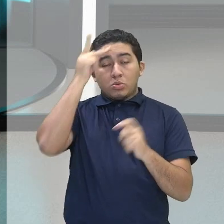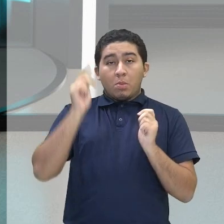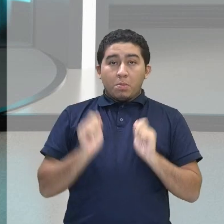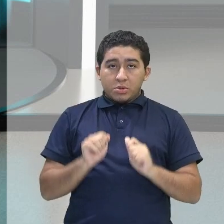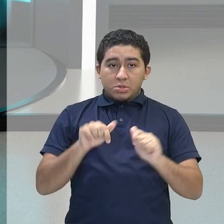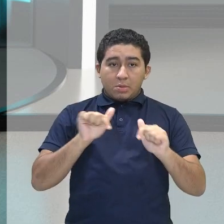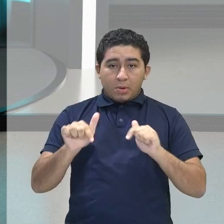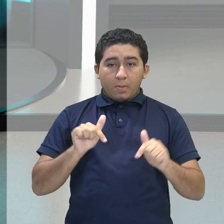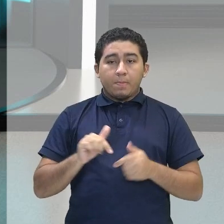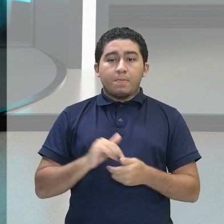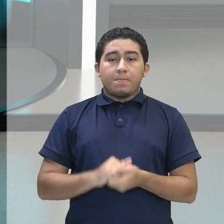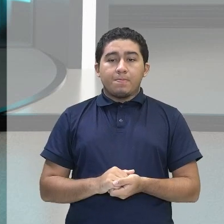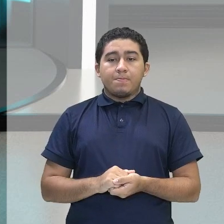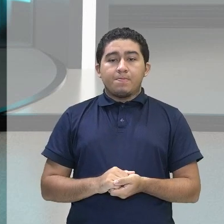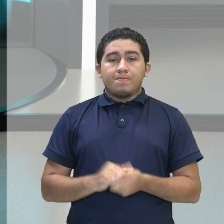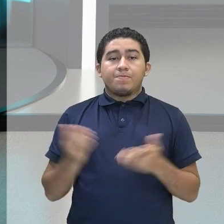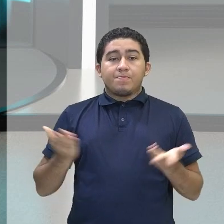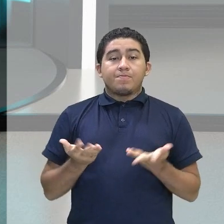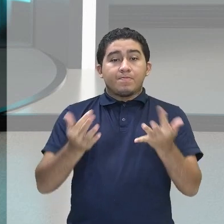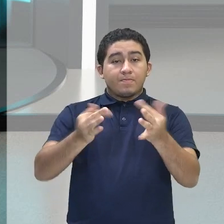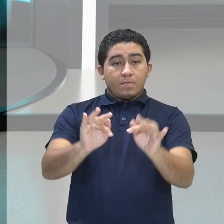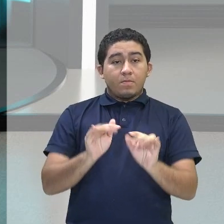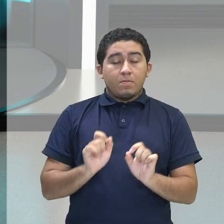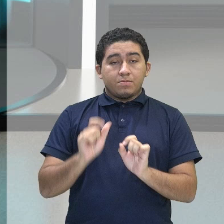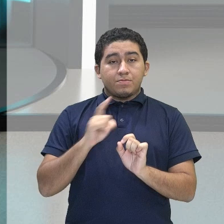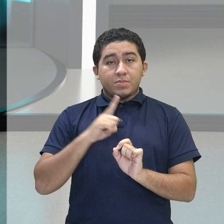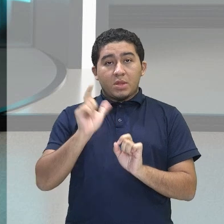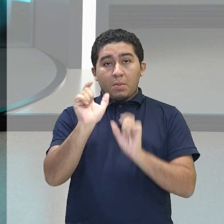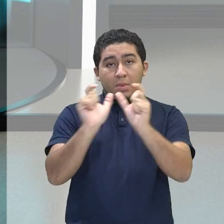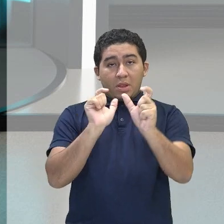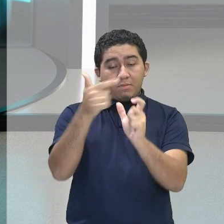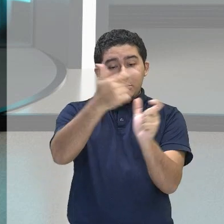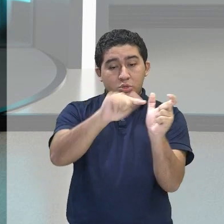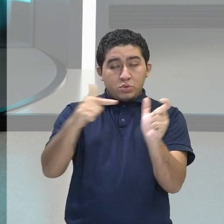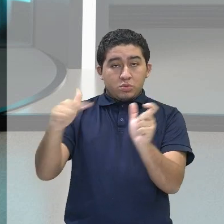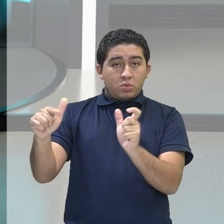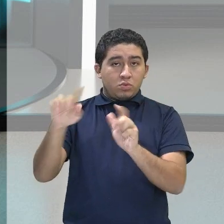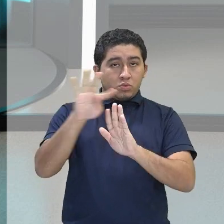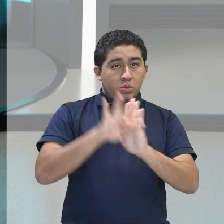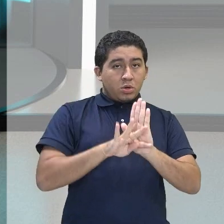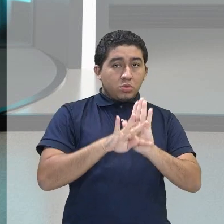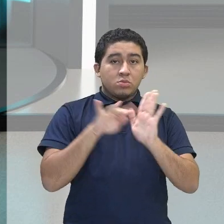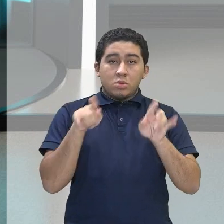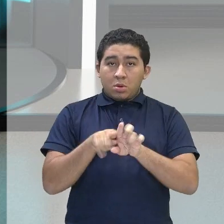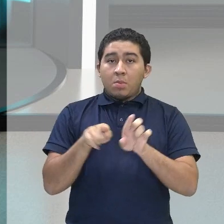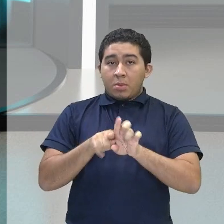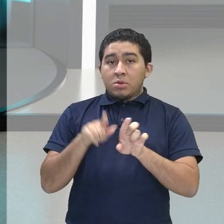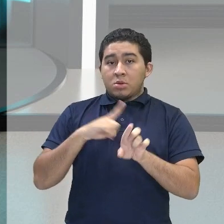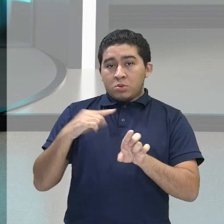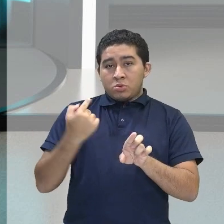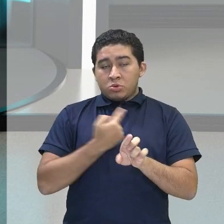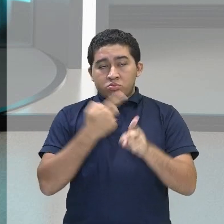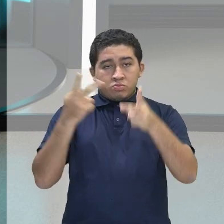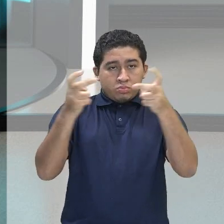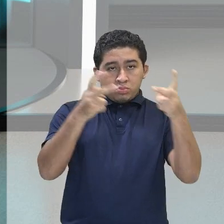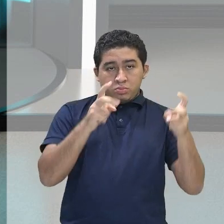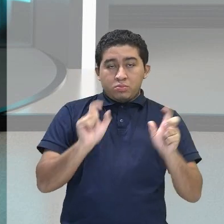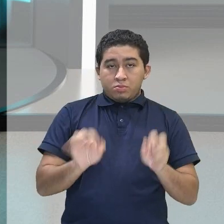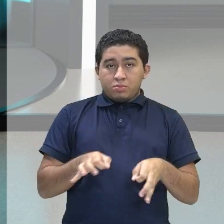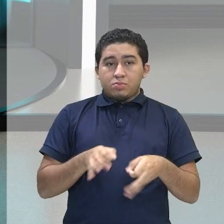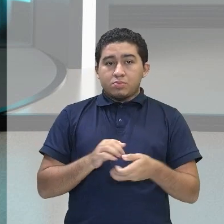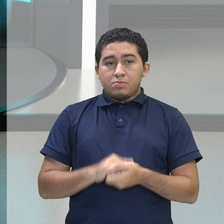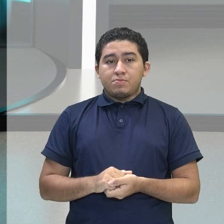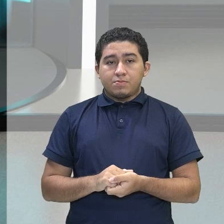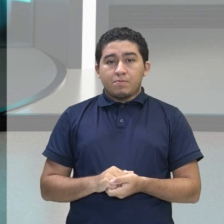trabalhar. Agora, vamos finalizar aqui com as palavras repetidas, que elas confirmam também se a gente está pensando da maneira certa, né? O